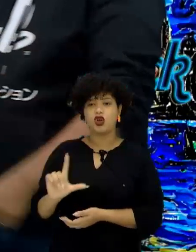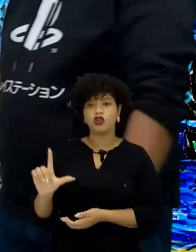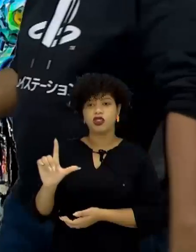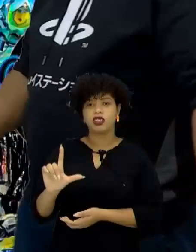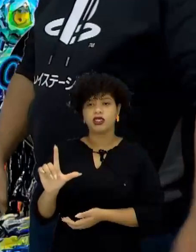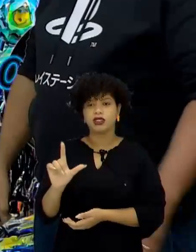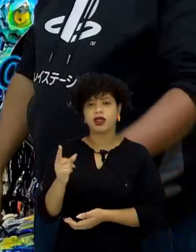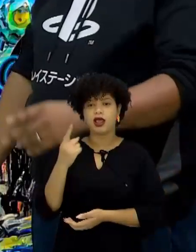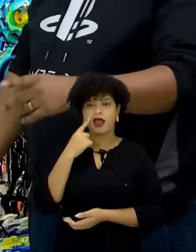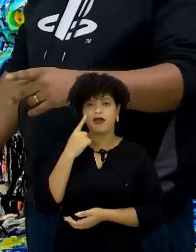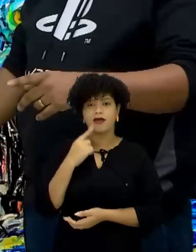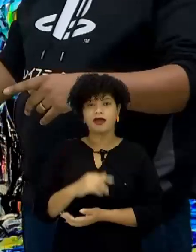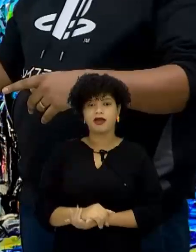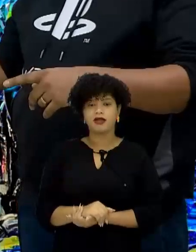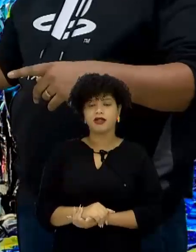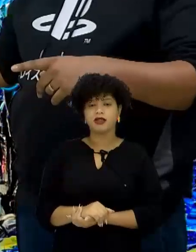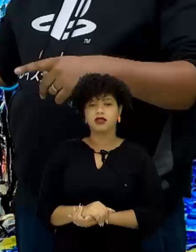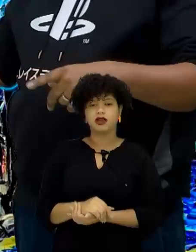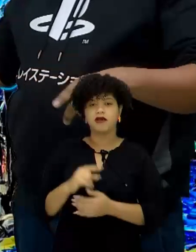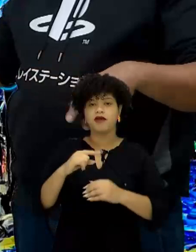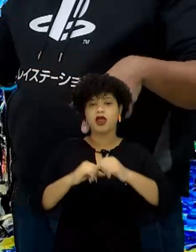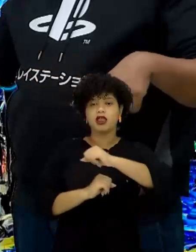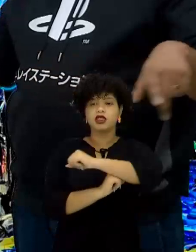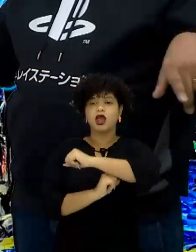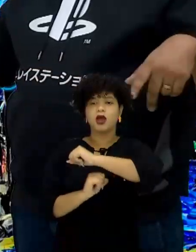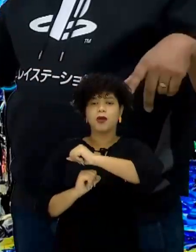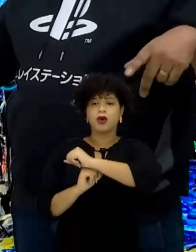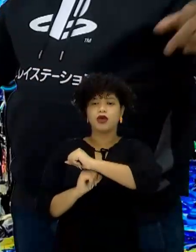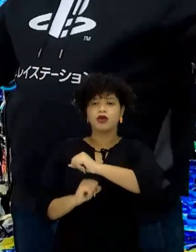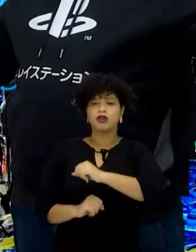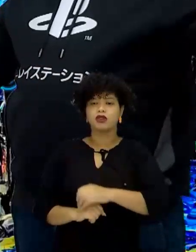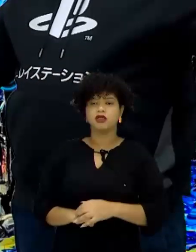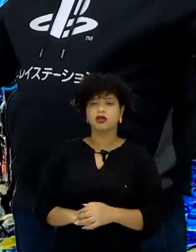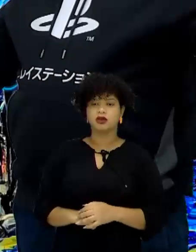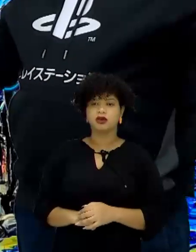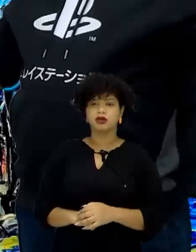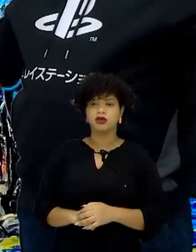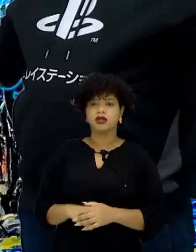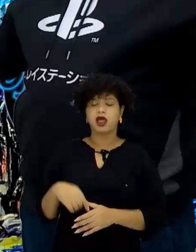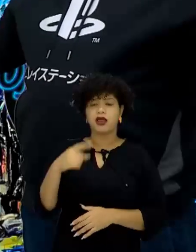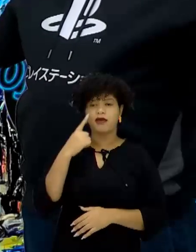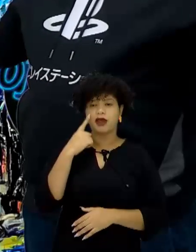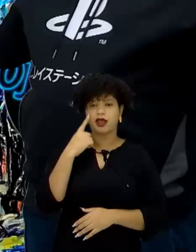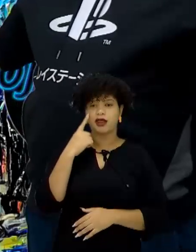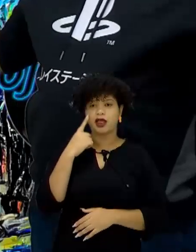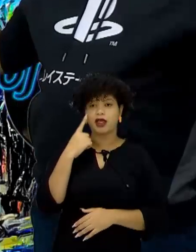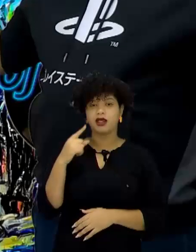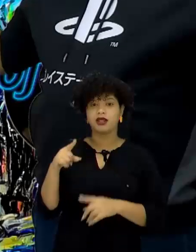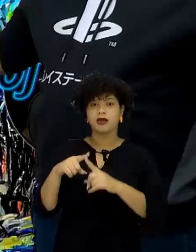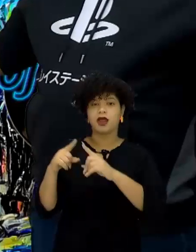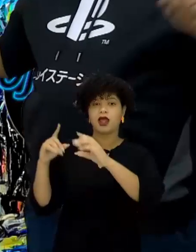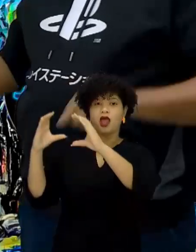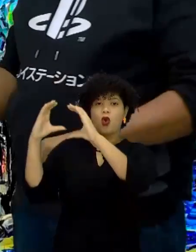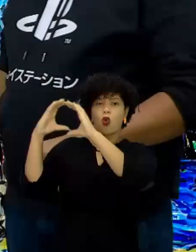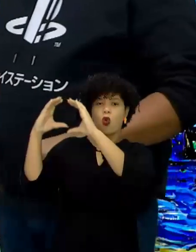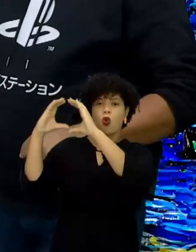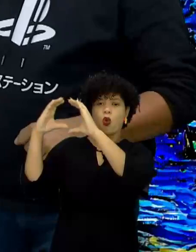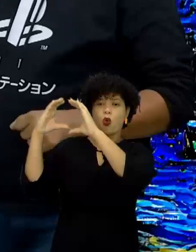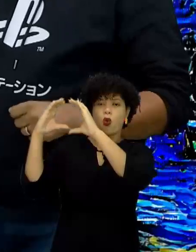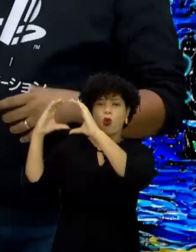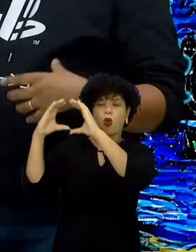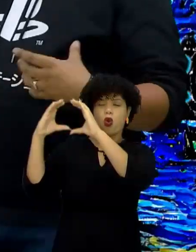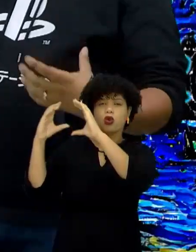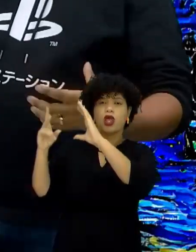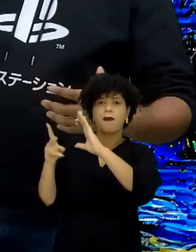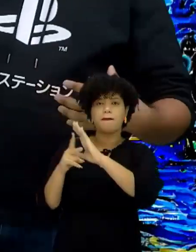contrário aqui, ó. É a ponte, tinha uma ponte, né? Acho que é a ponte de Londres. E aqui é a torre, o relógio, né? O Big Ben, né? Pra nós